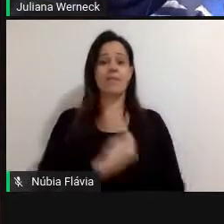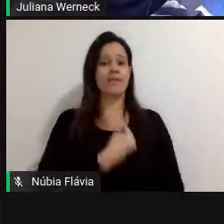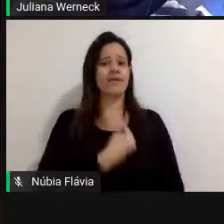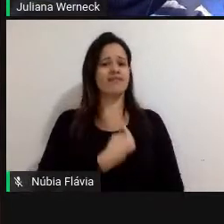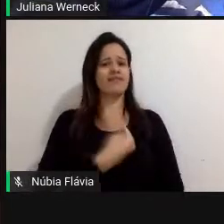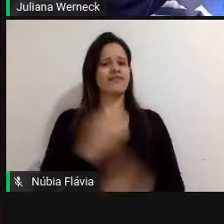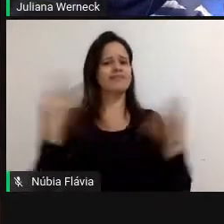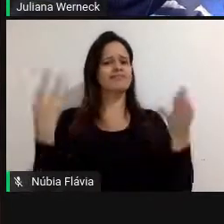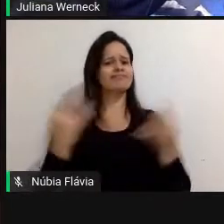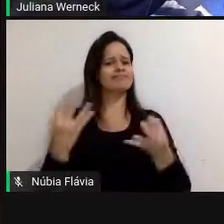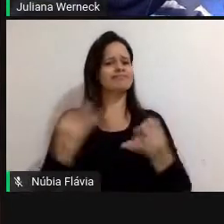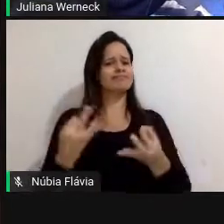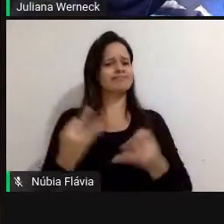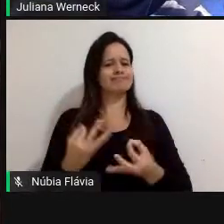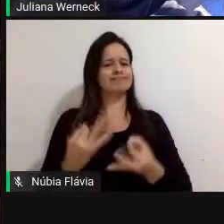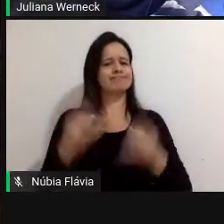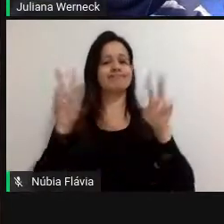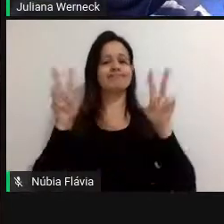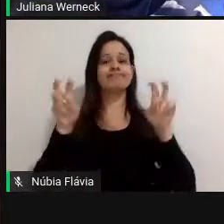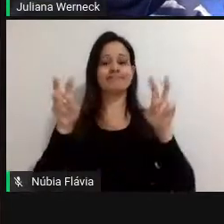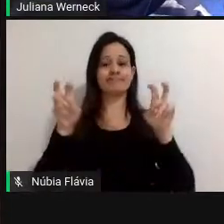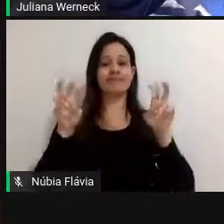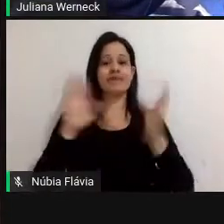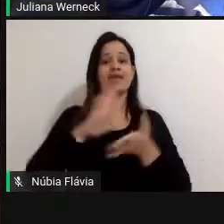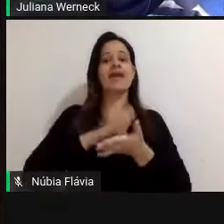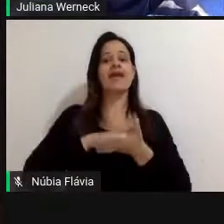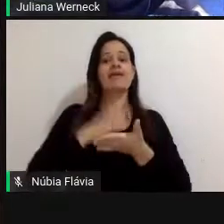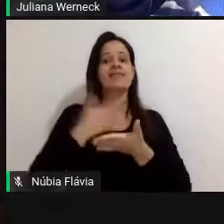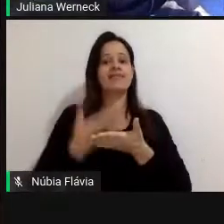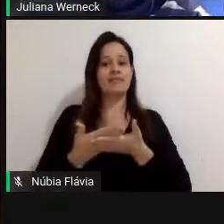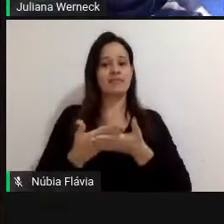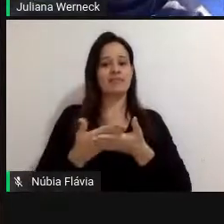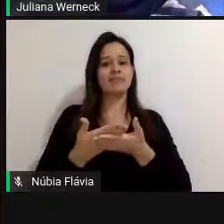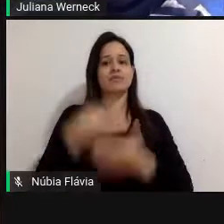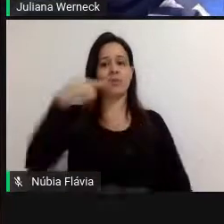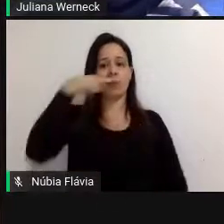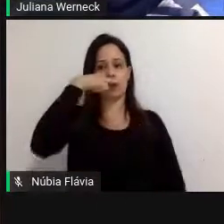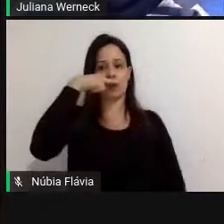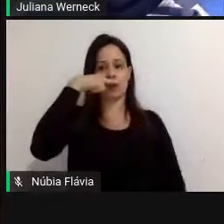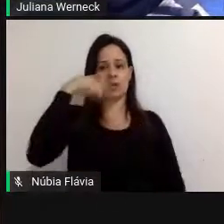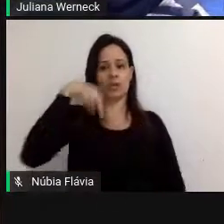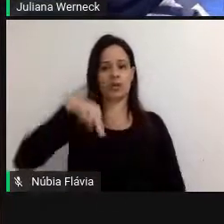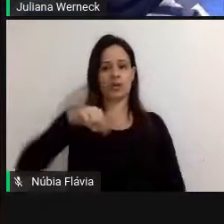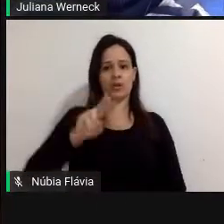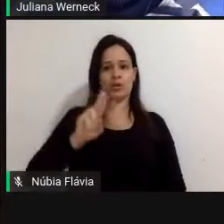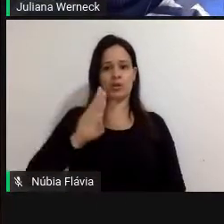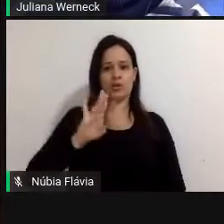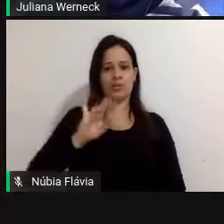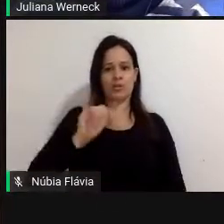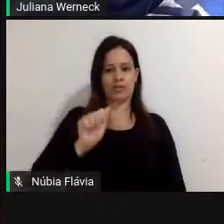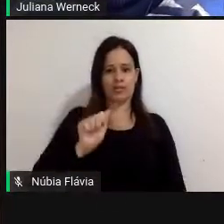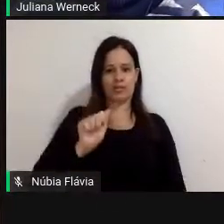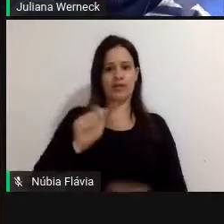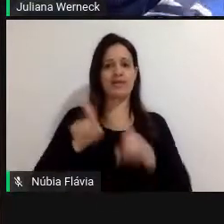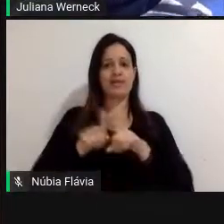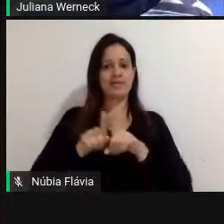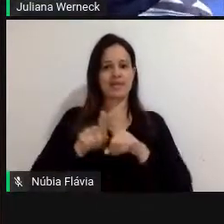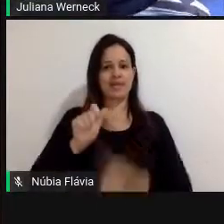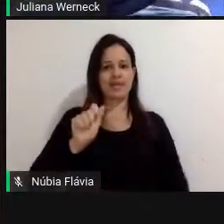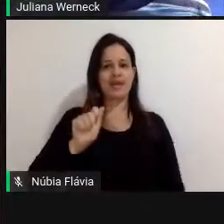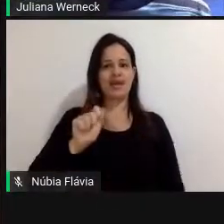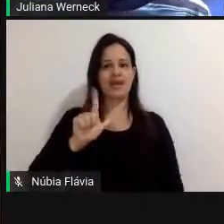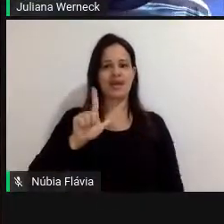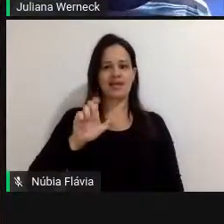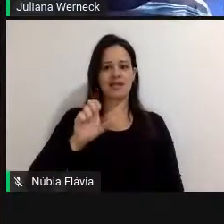hoje com o auxílio na interpretação de Libras da Núbia, que já está aqui, e da Alessandra, que daqui a pouco vai chegar.